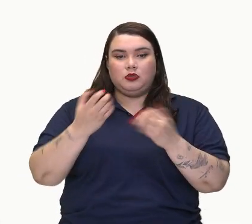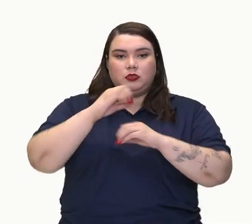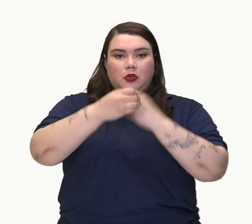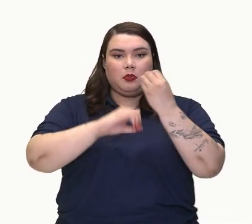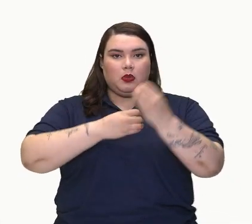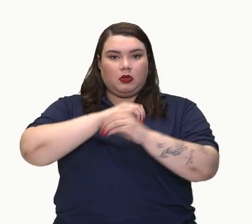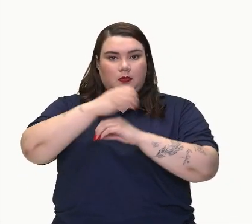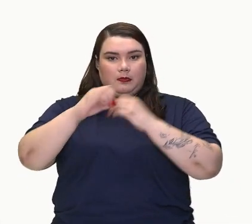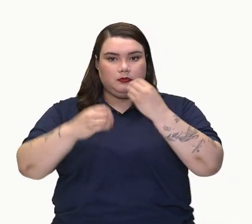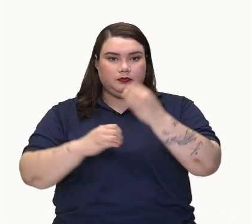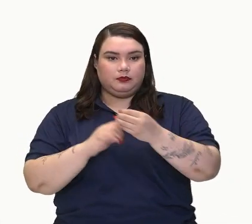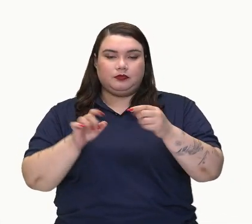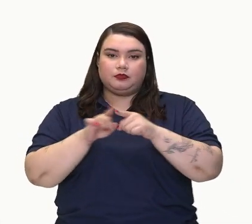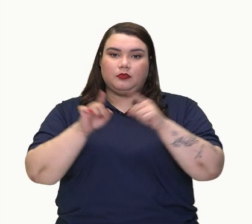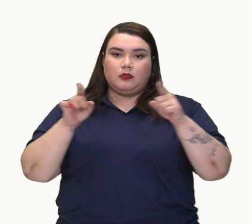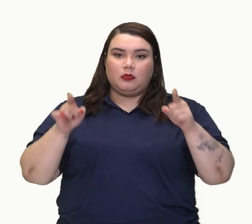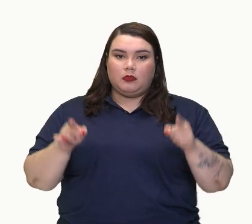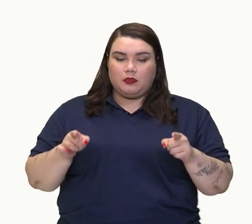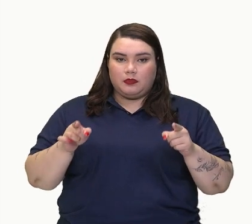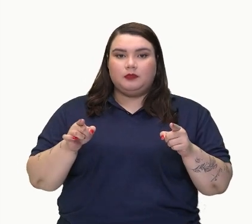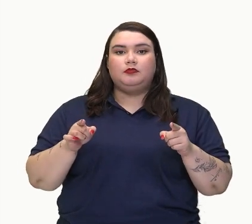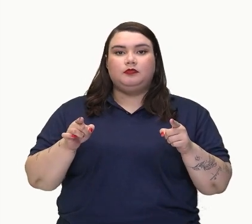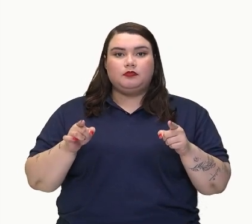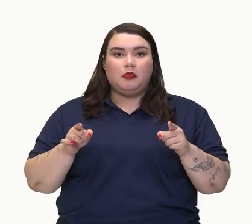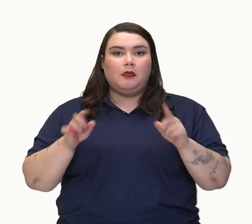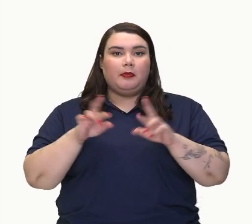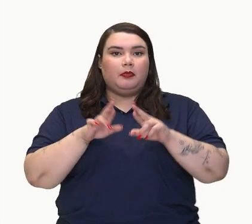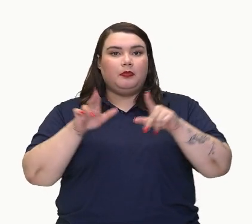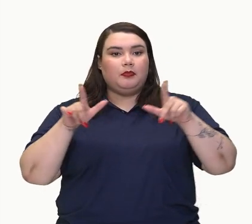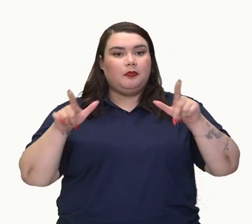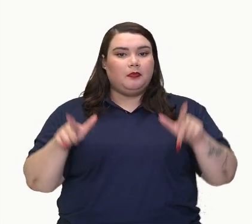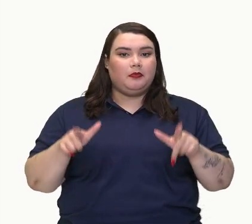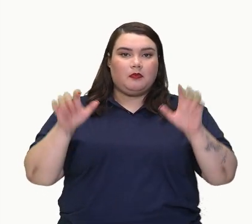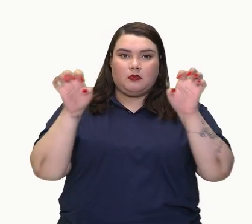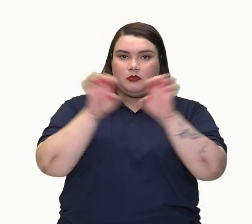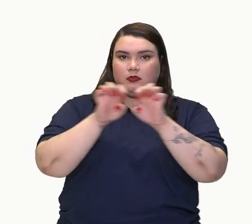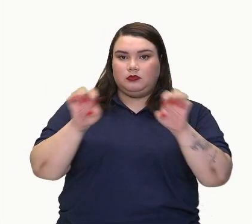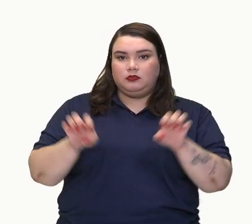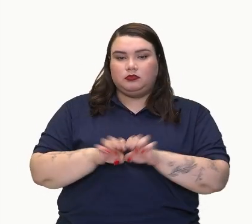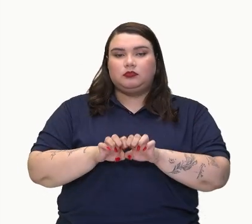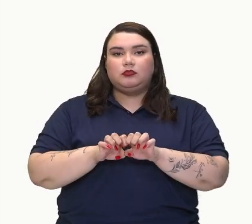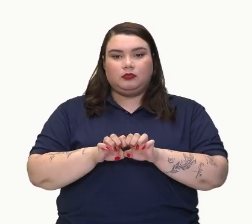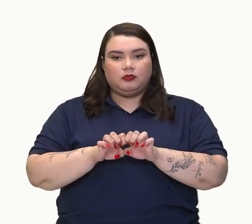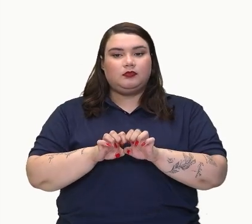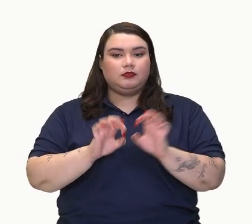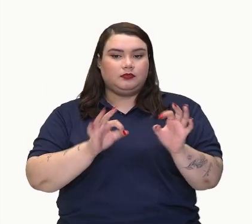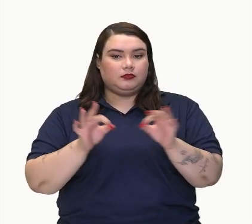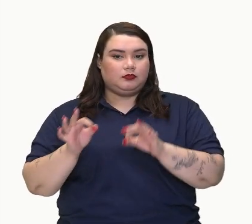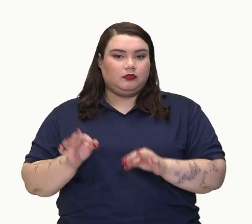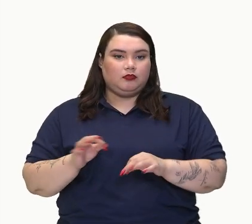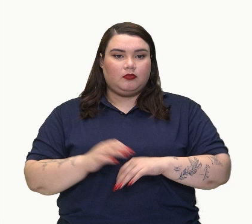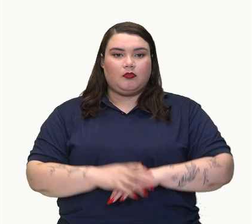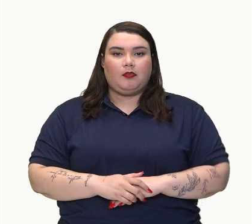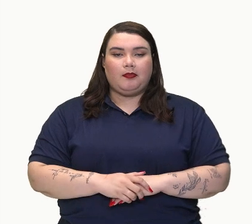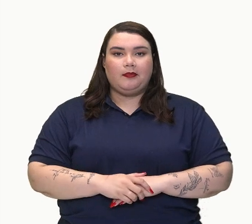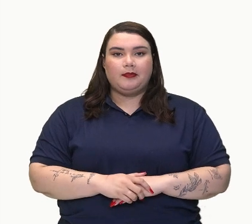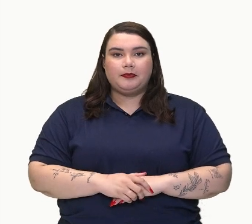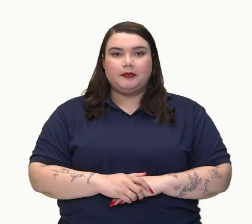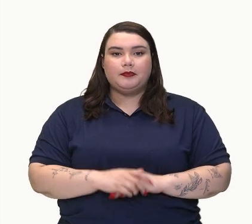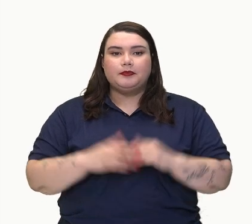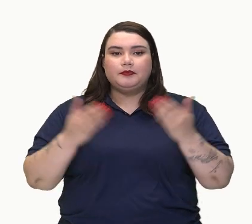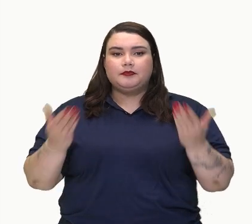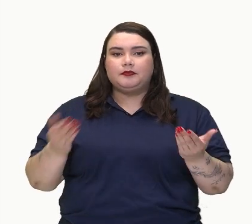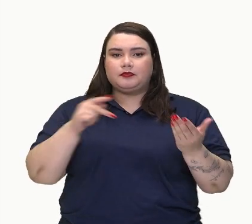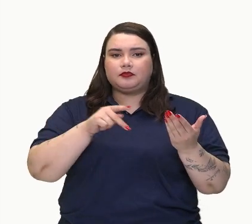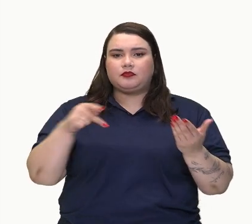fórmula molecular, tá? Mesma fórmula molecular, mas diferentes fórmulas estruturais. Professor, eu